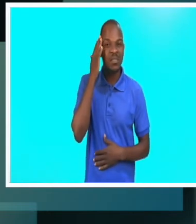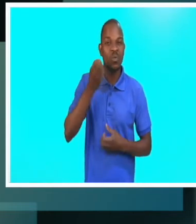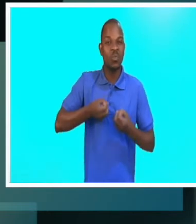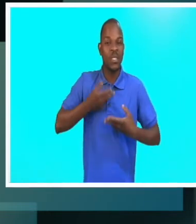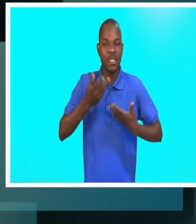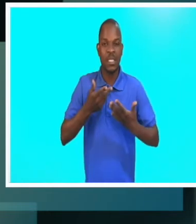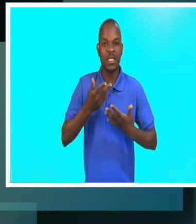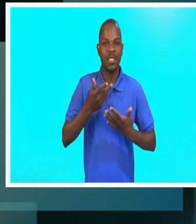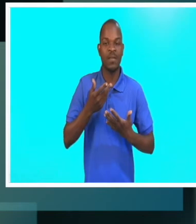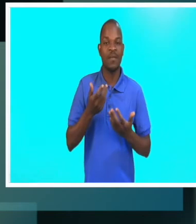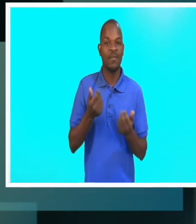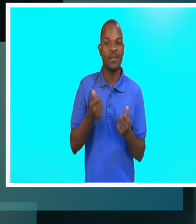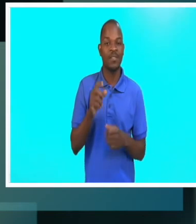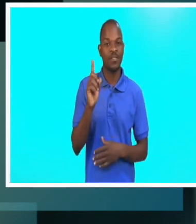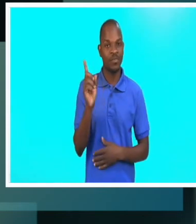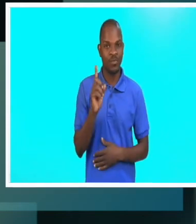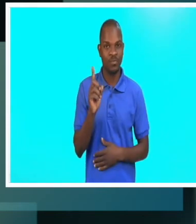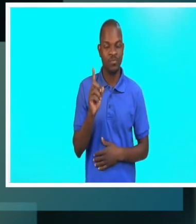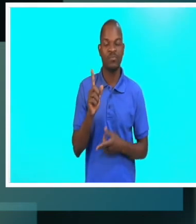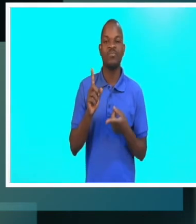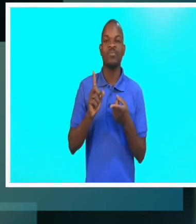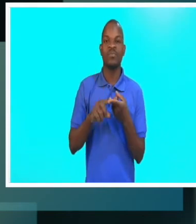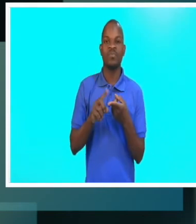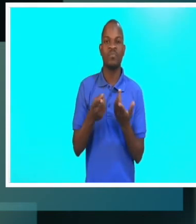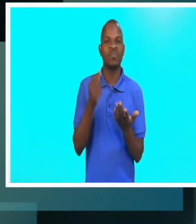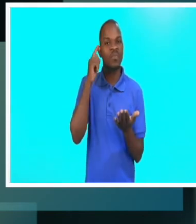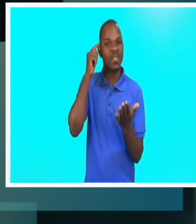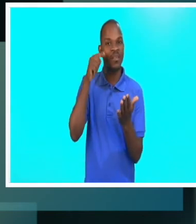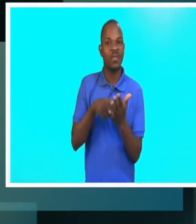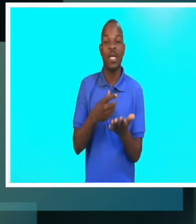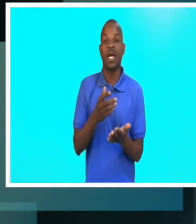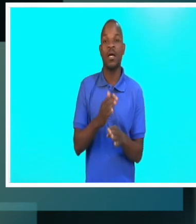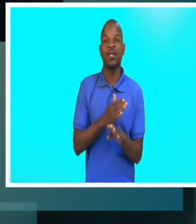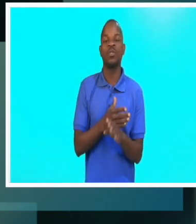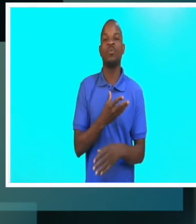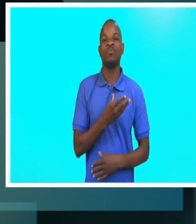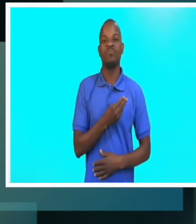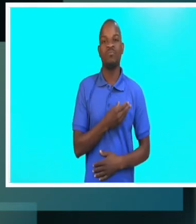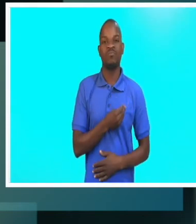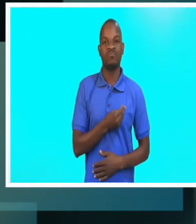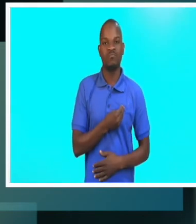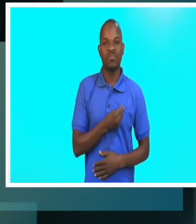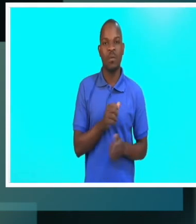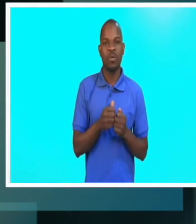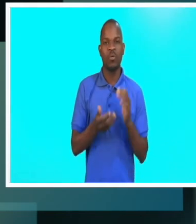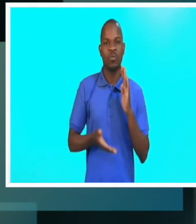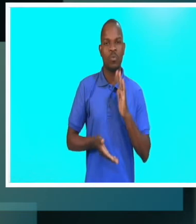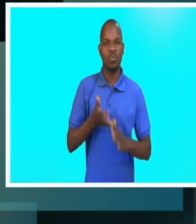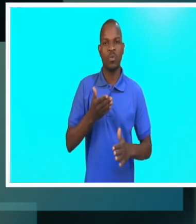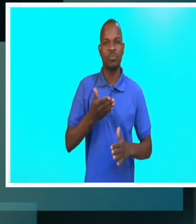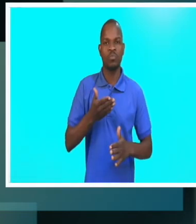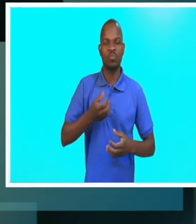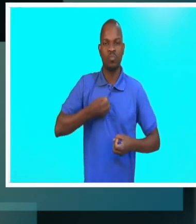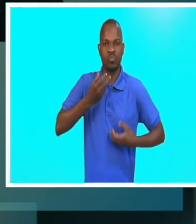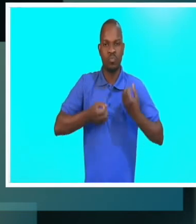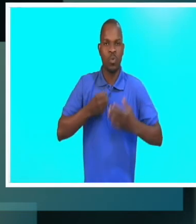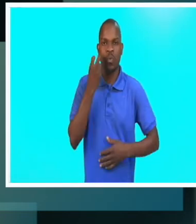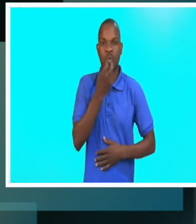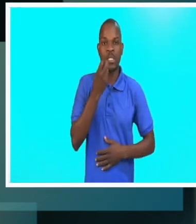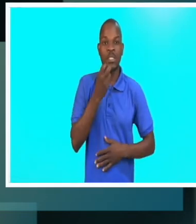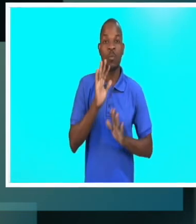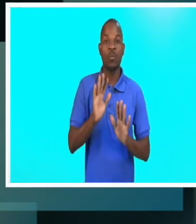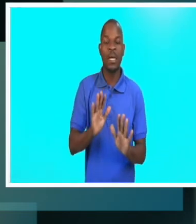falar tudo ao mesmo tempo. E, então, é algo que deu-me medo. Falei, acho que falei. De